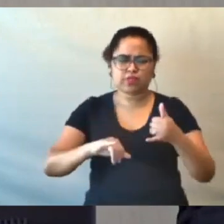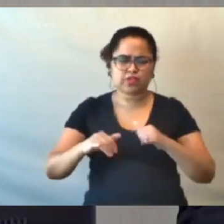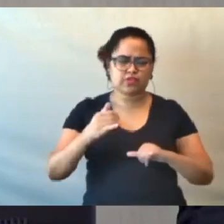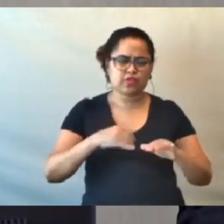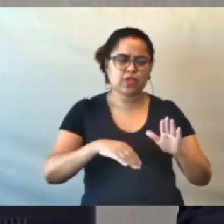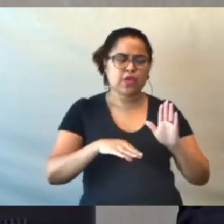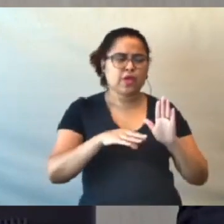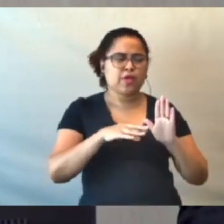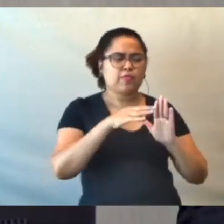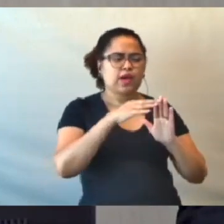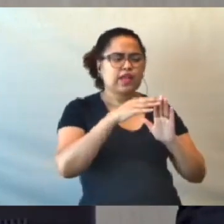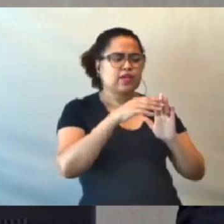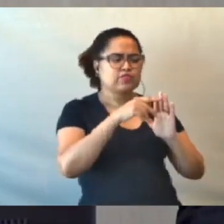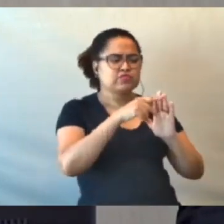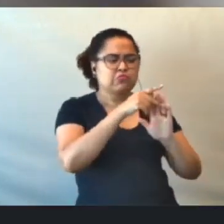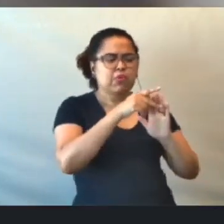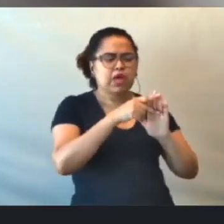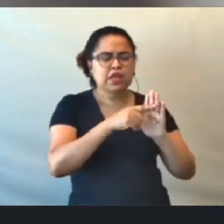mensurados?